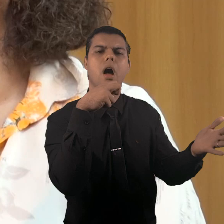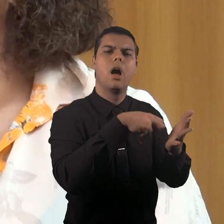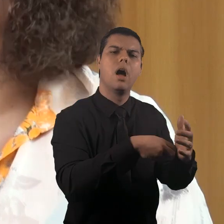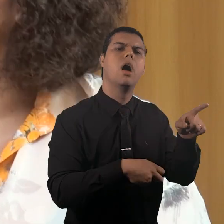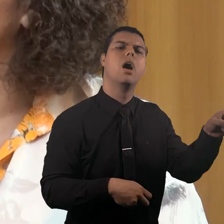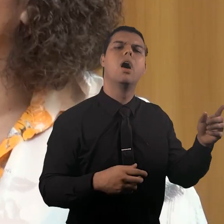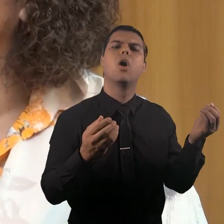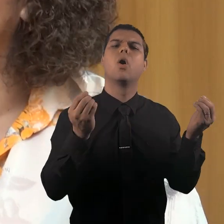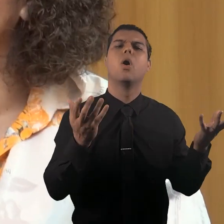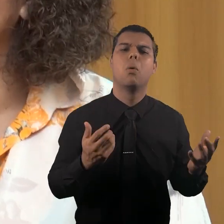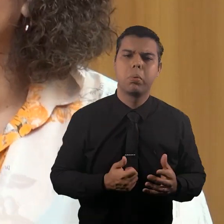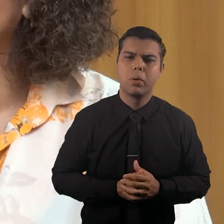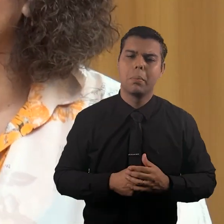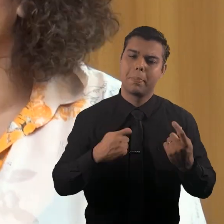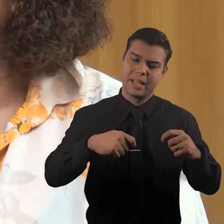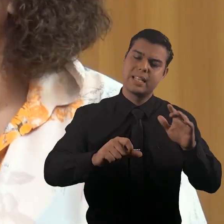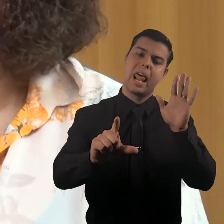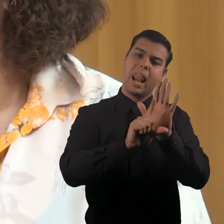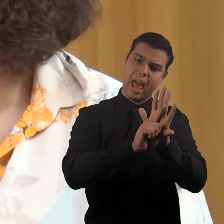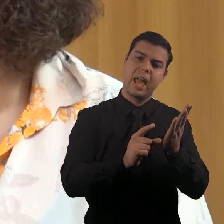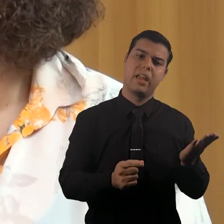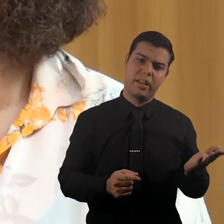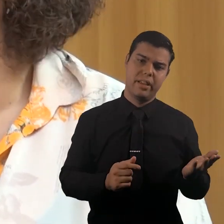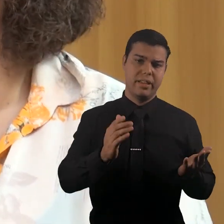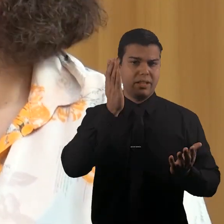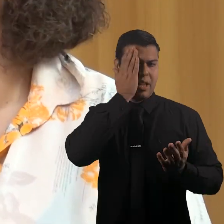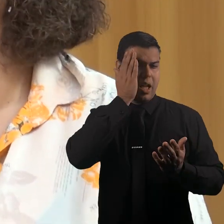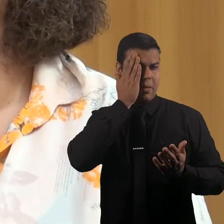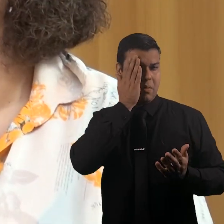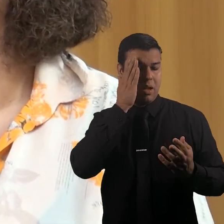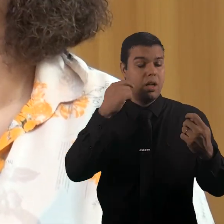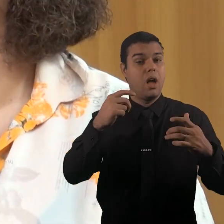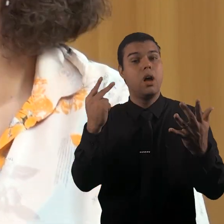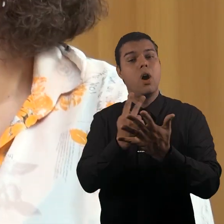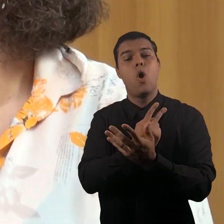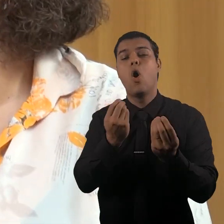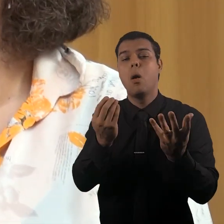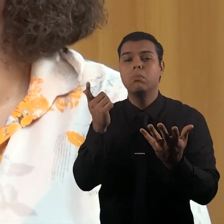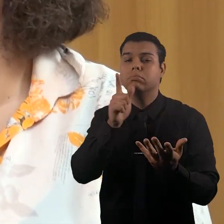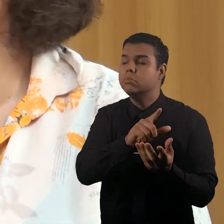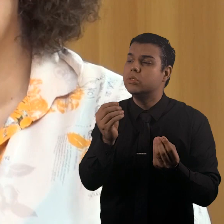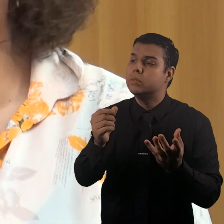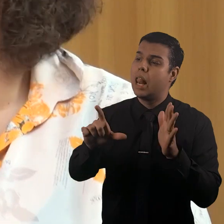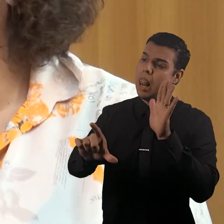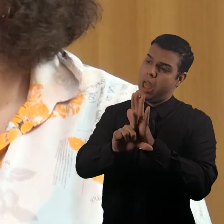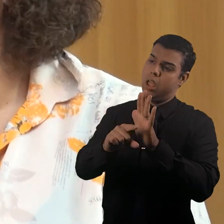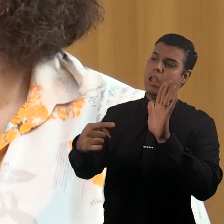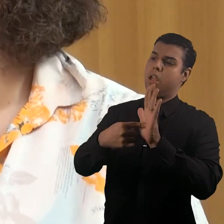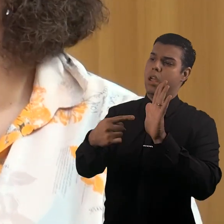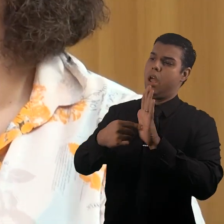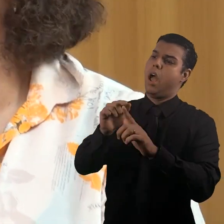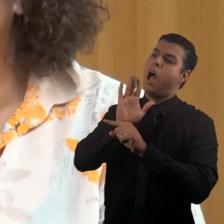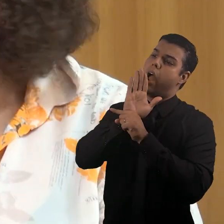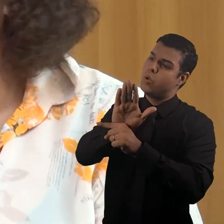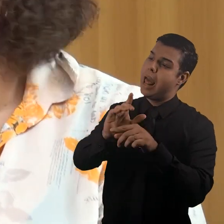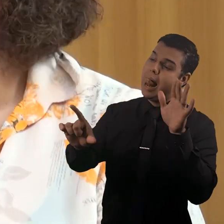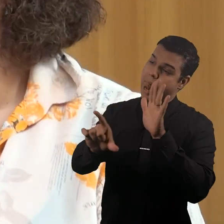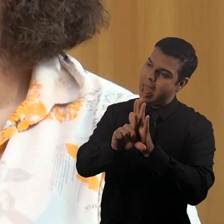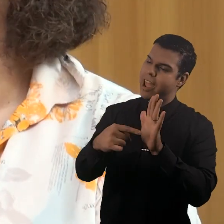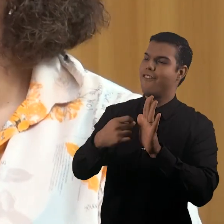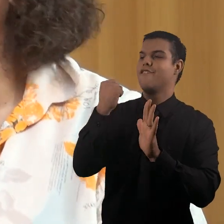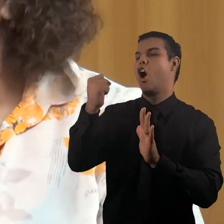com que essas organizações menores entendam que isso acontece, pode acontecer. E como é que você faz isso? Lei.